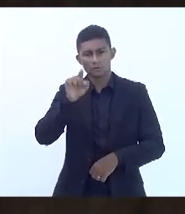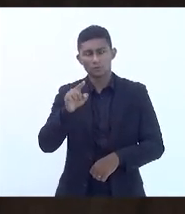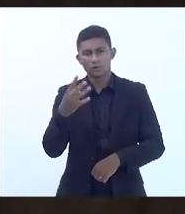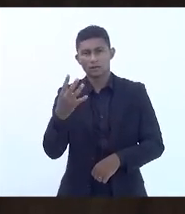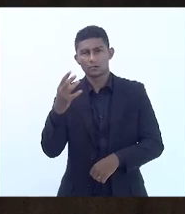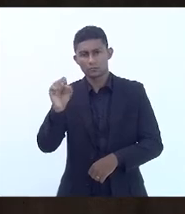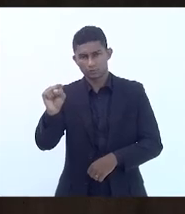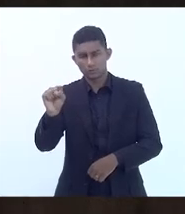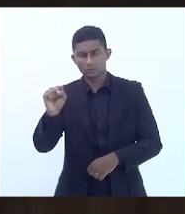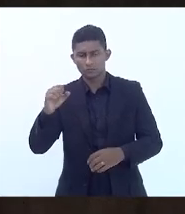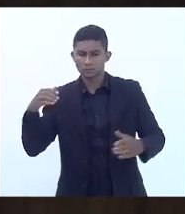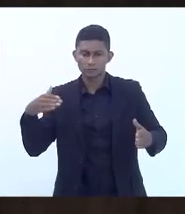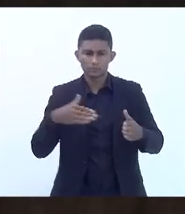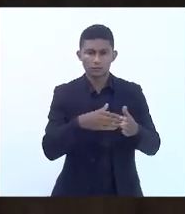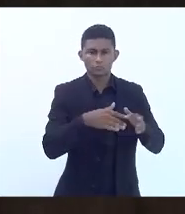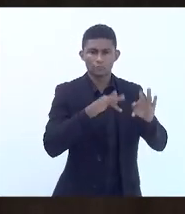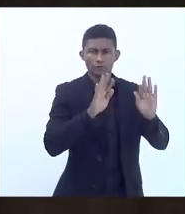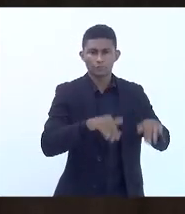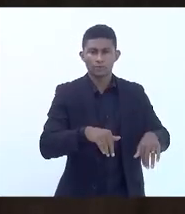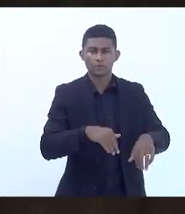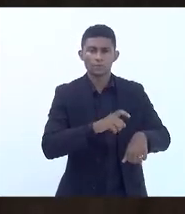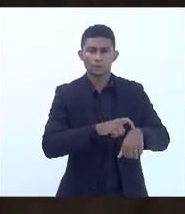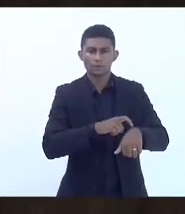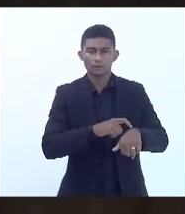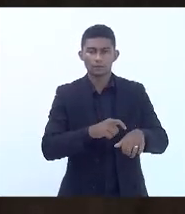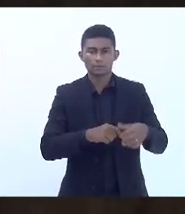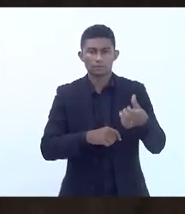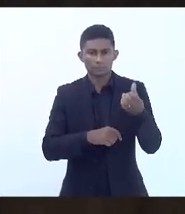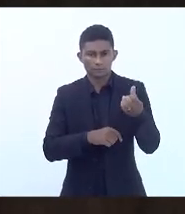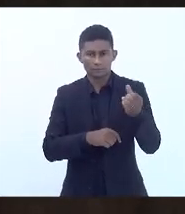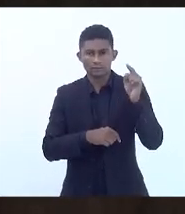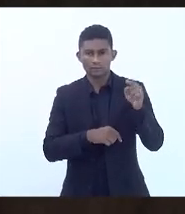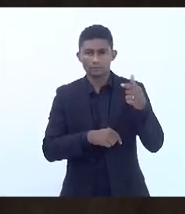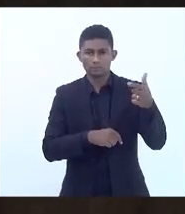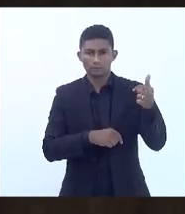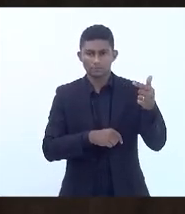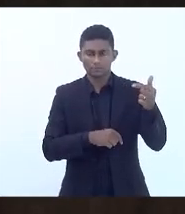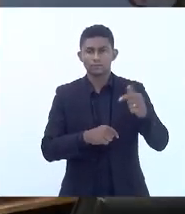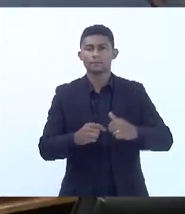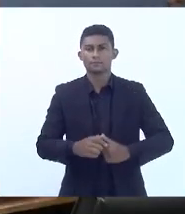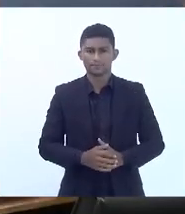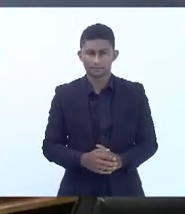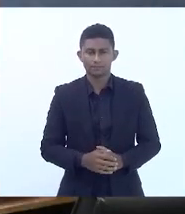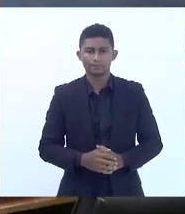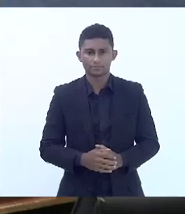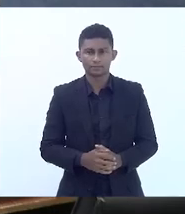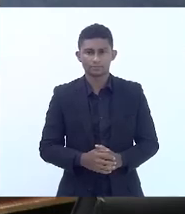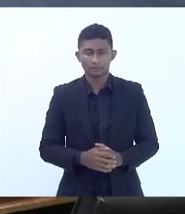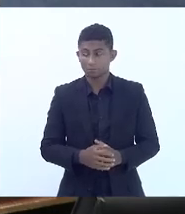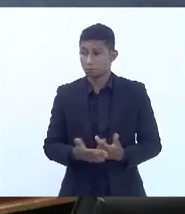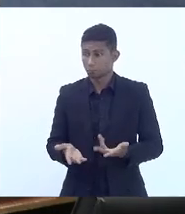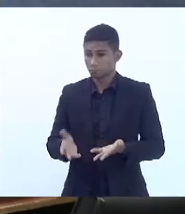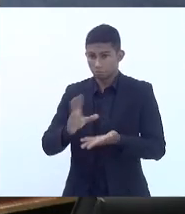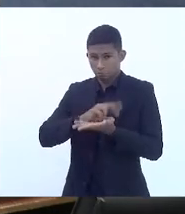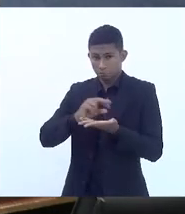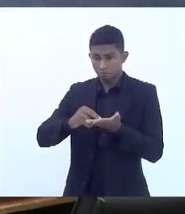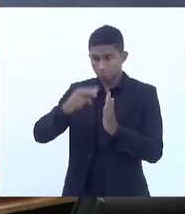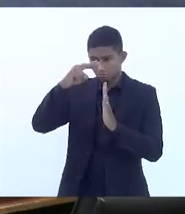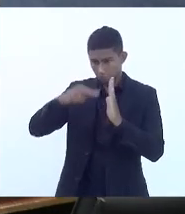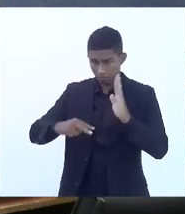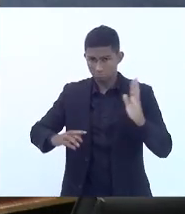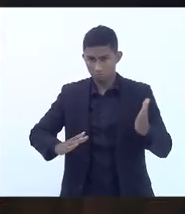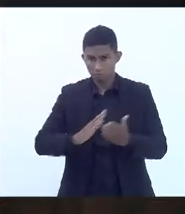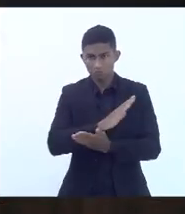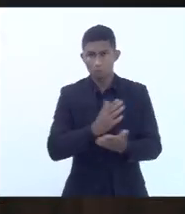minutos, encerrou-se às 18 horas e 12 minutos. Lida e aprovada a ata,